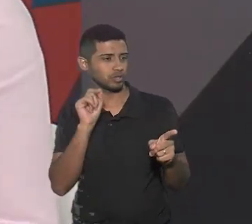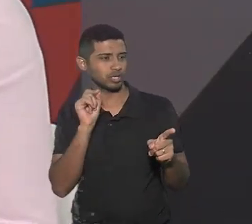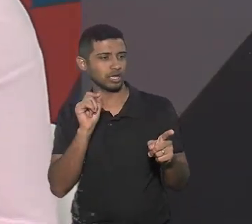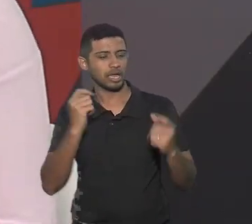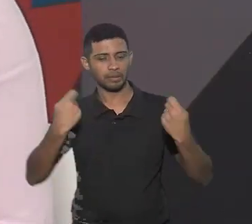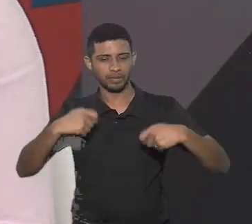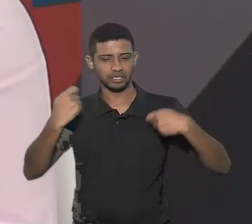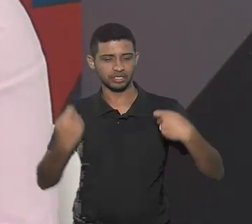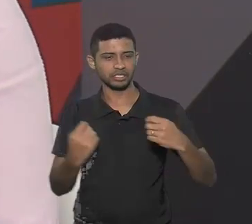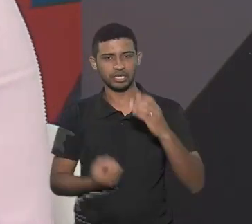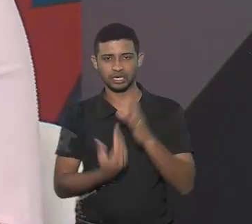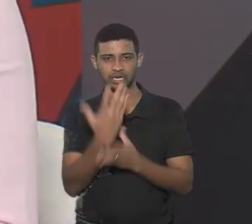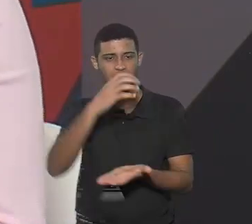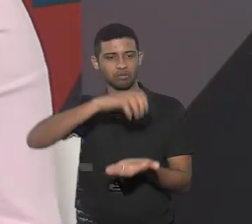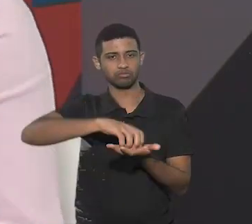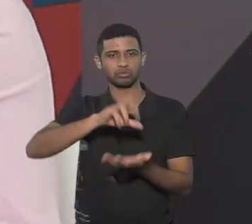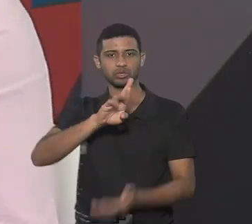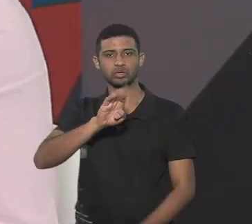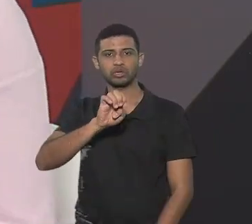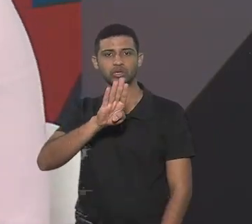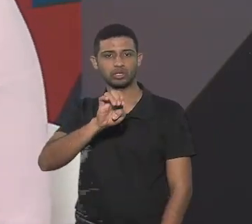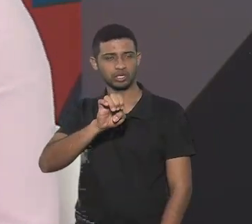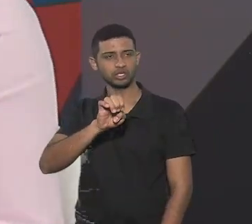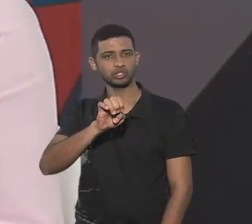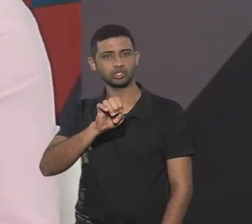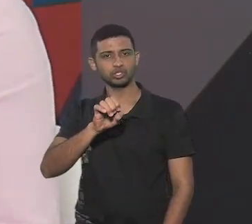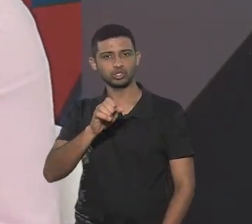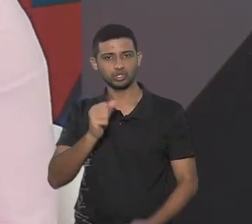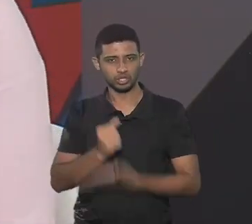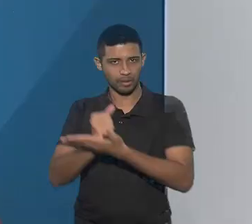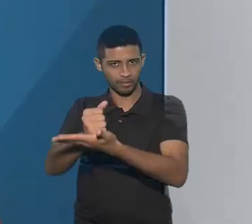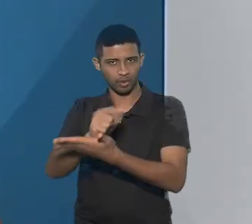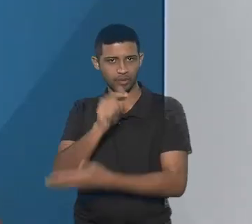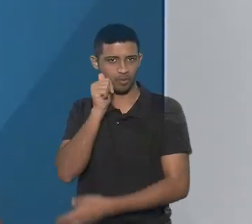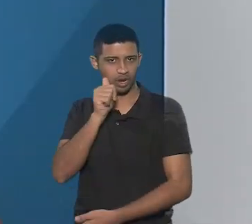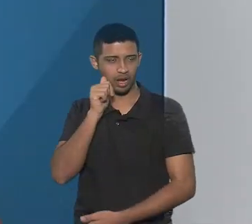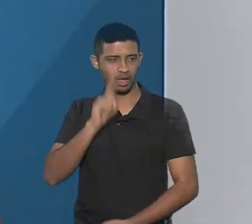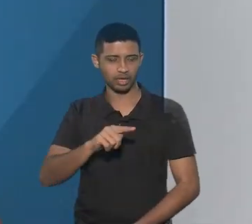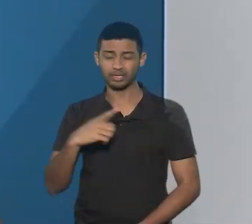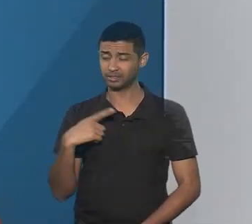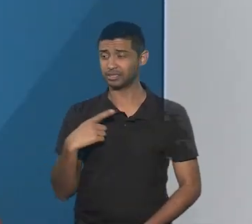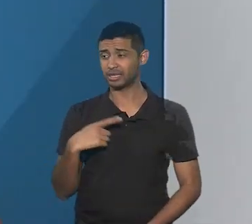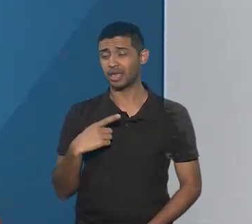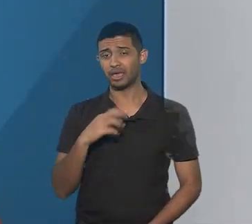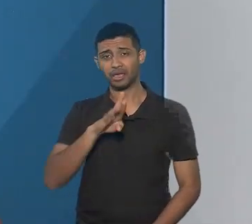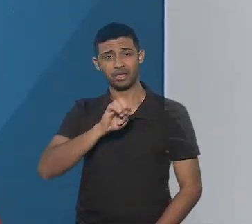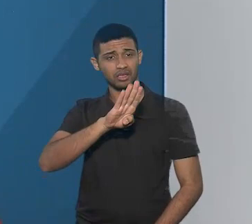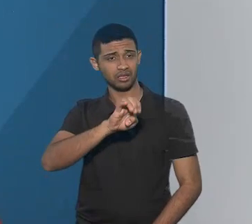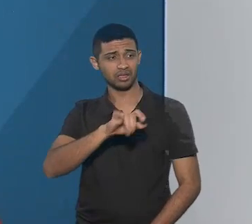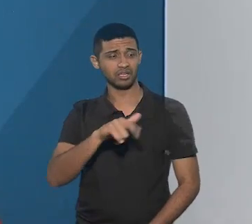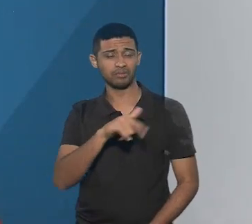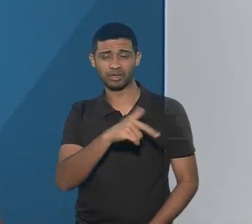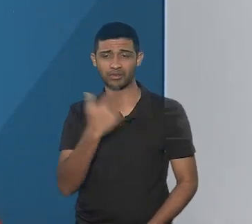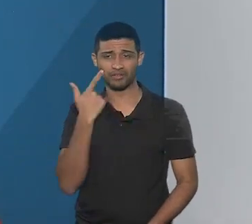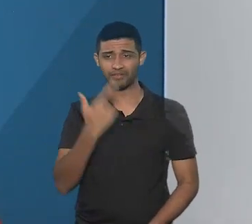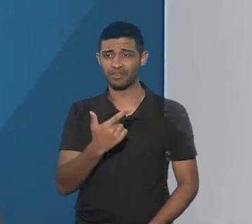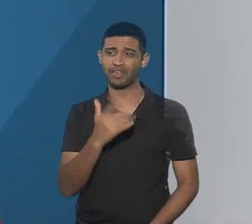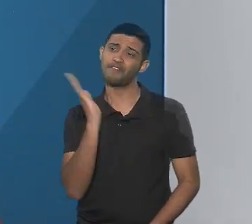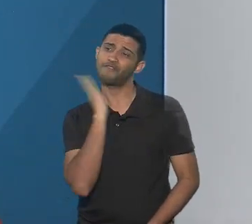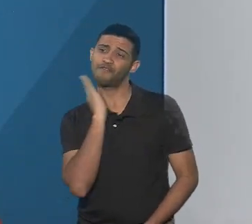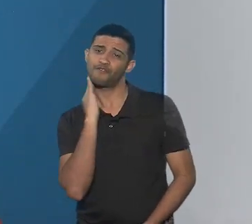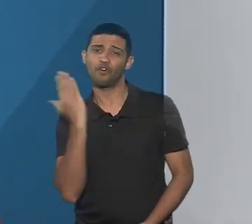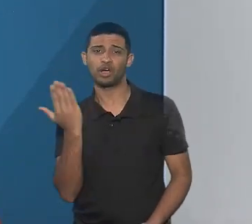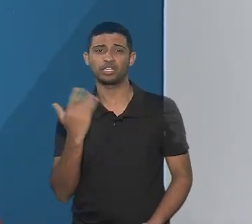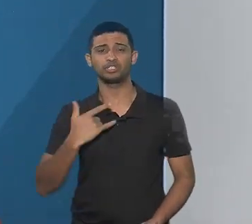seria necessária a formação de uma rede de apoio a essas mulheres? Essa rede existe. mas não tem nem vez